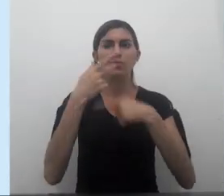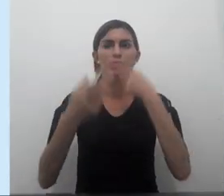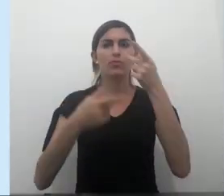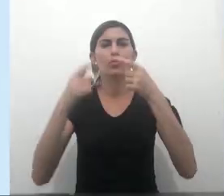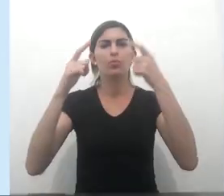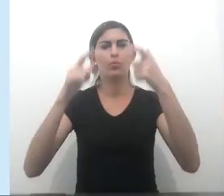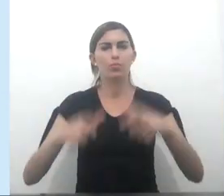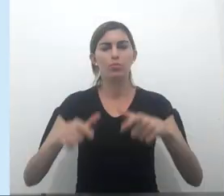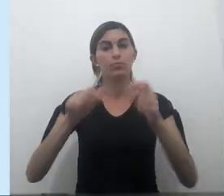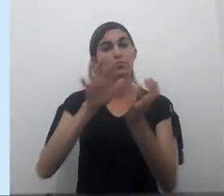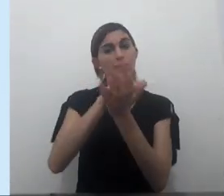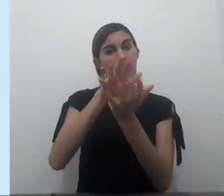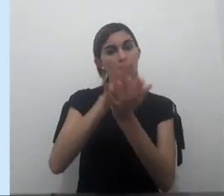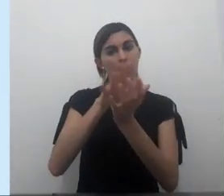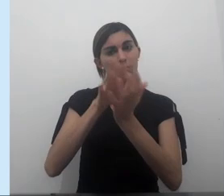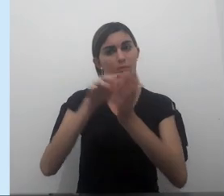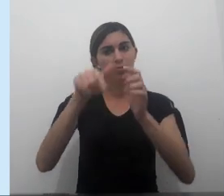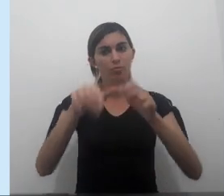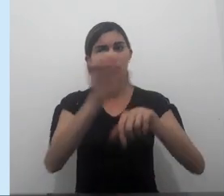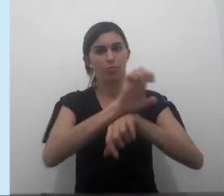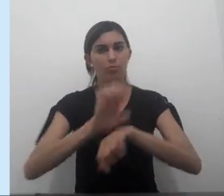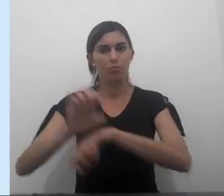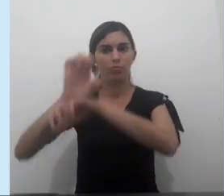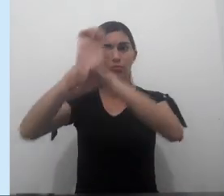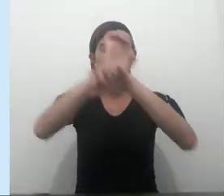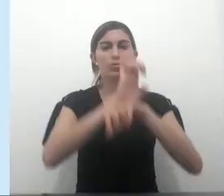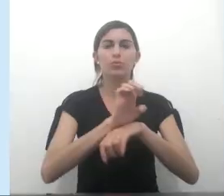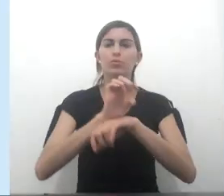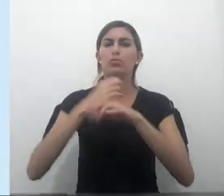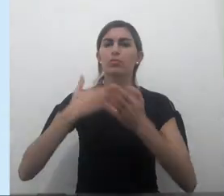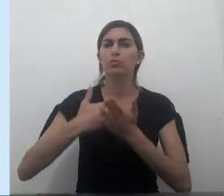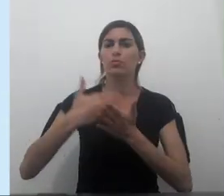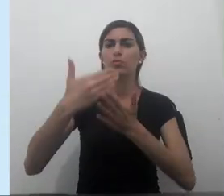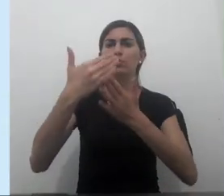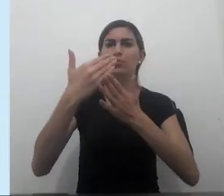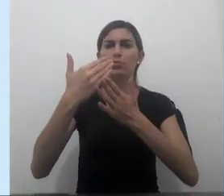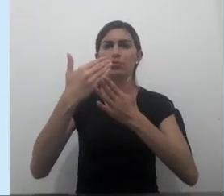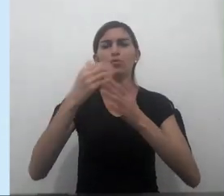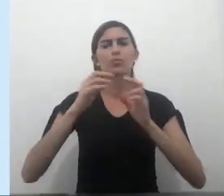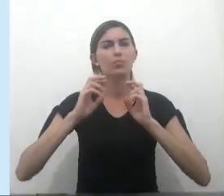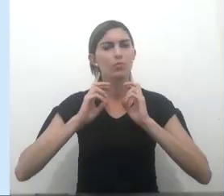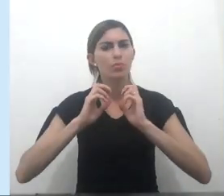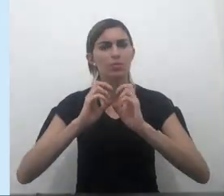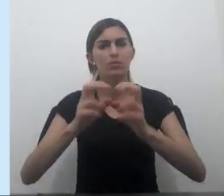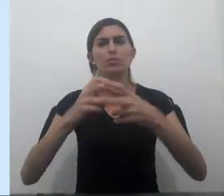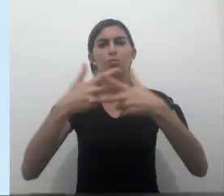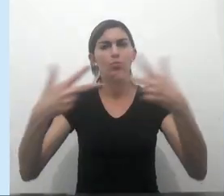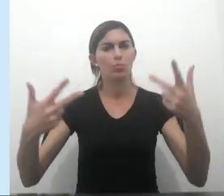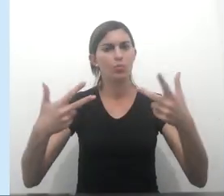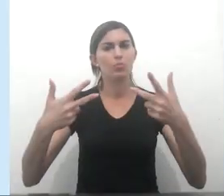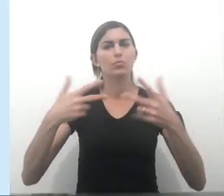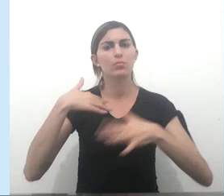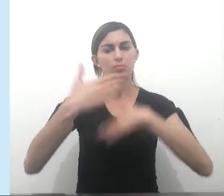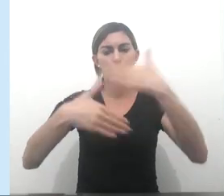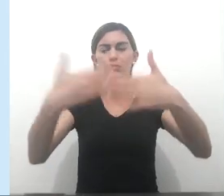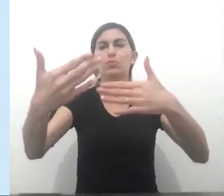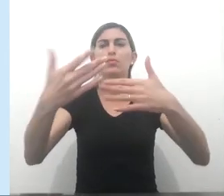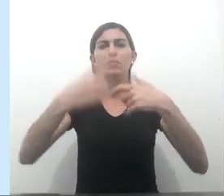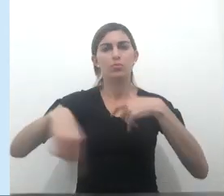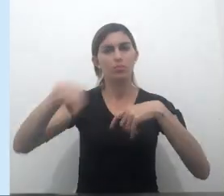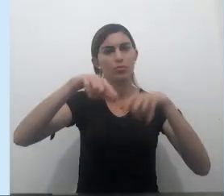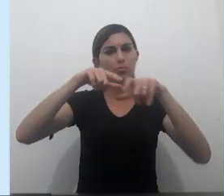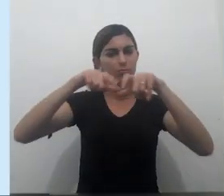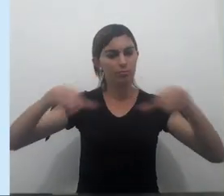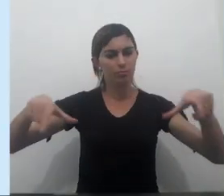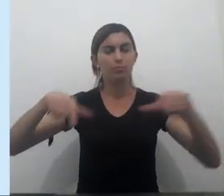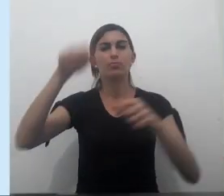sobre o território pernambucano e dos estados a partir da rede de transporte e vamos entender um pouquinho como é que se desenvolve o nosso